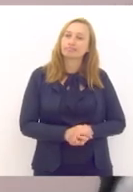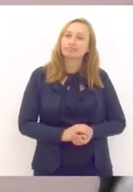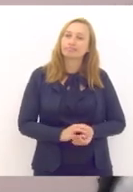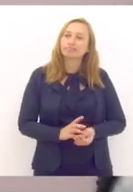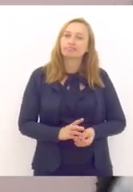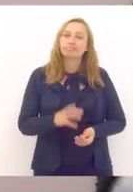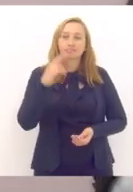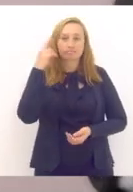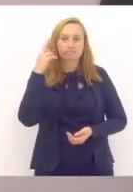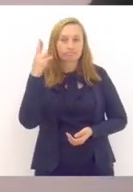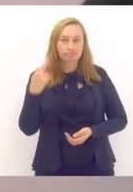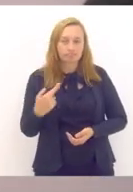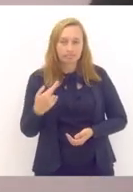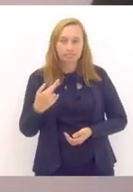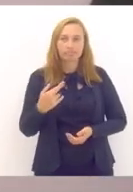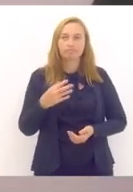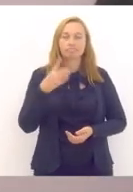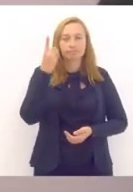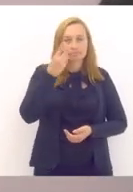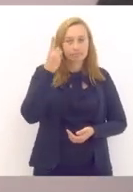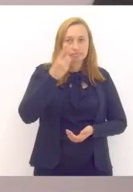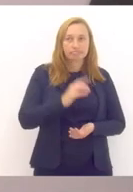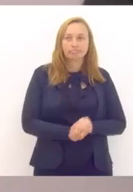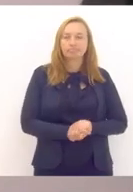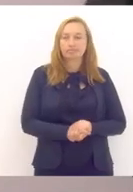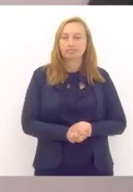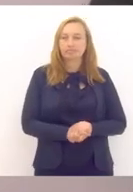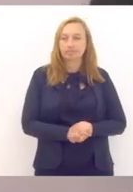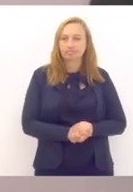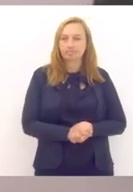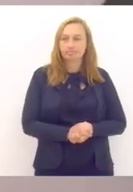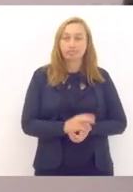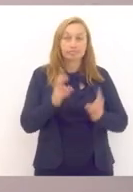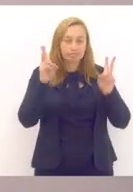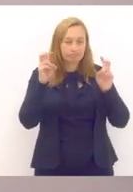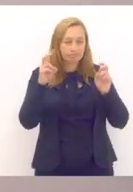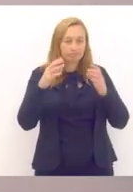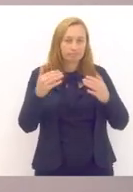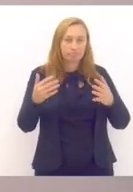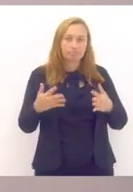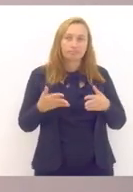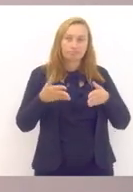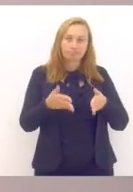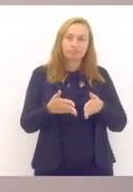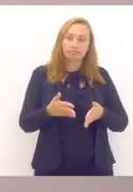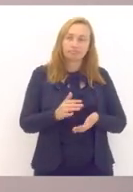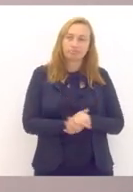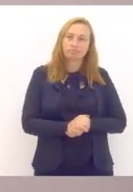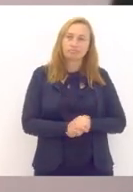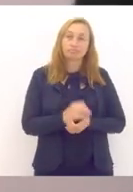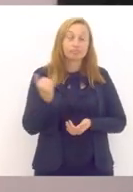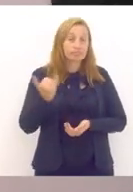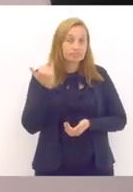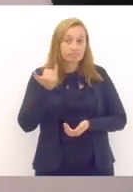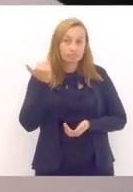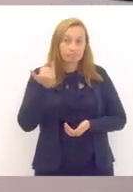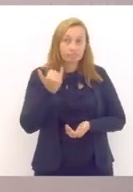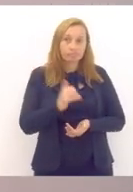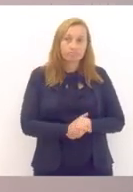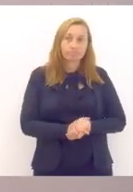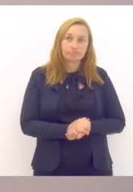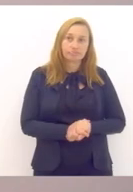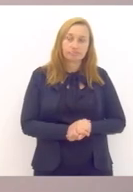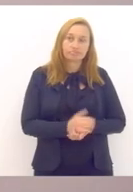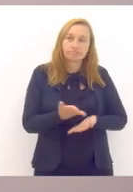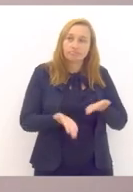deputada Renata Souza, que eles foram... São de temas que me tocam bastante, não só pela relevância, mas porque são temas que eu trato, acho que